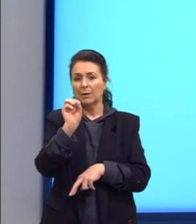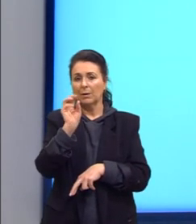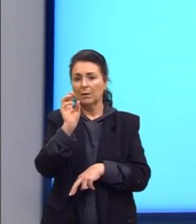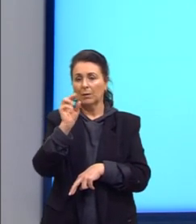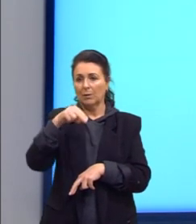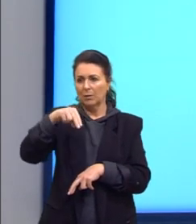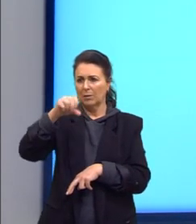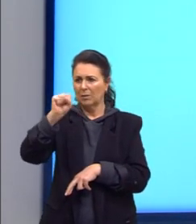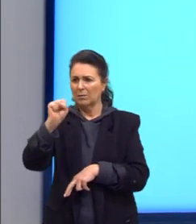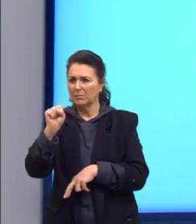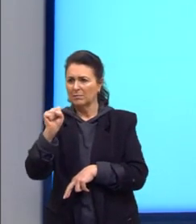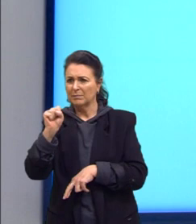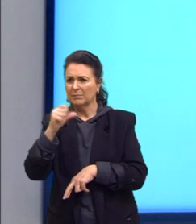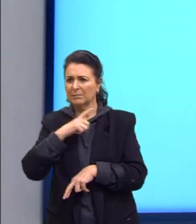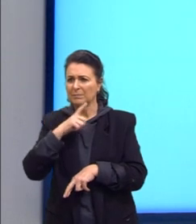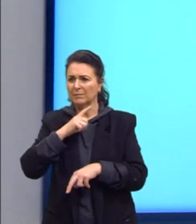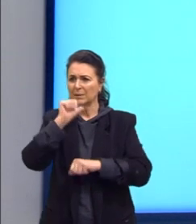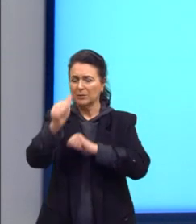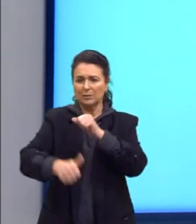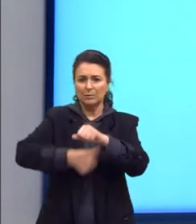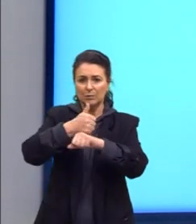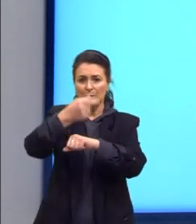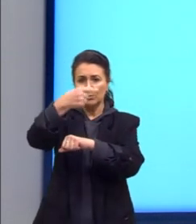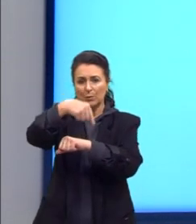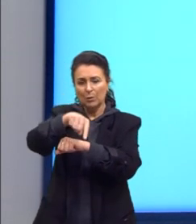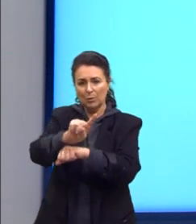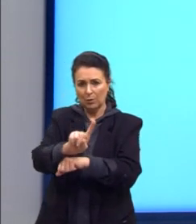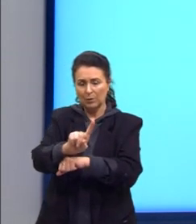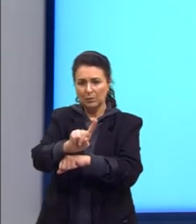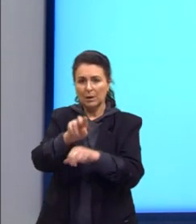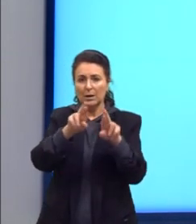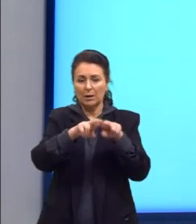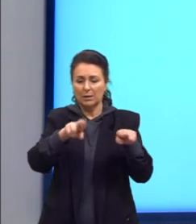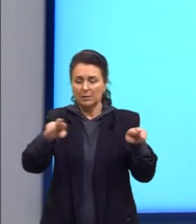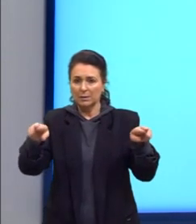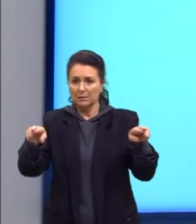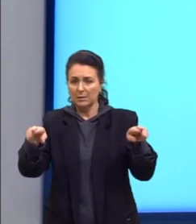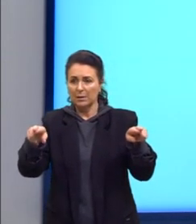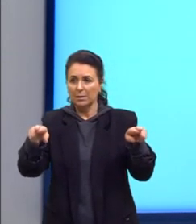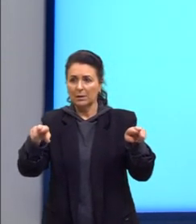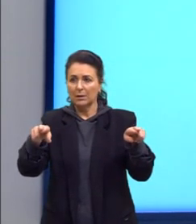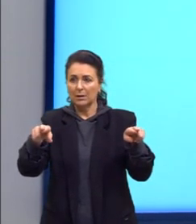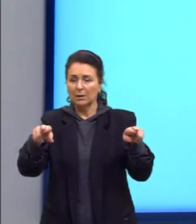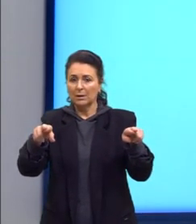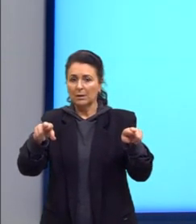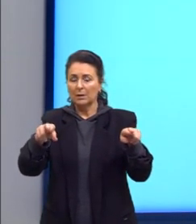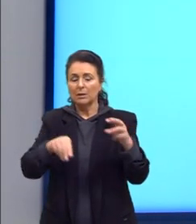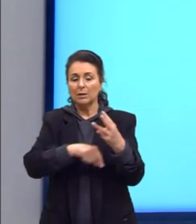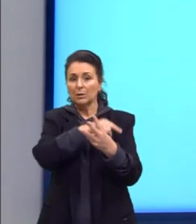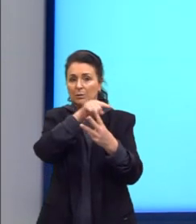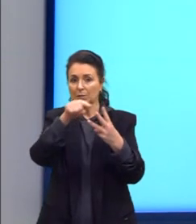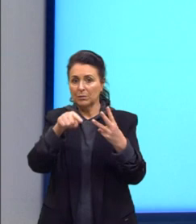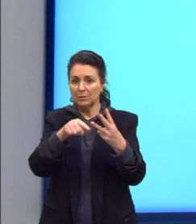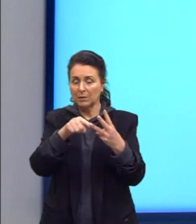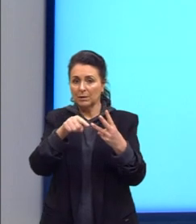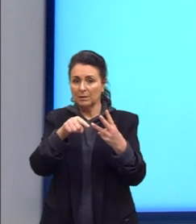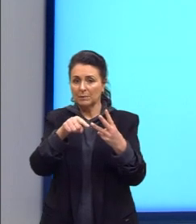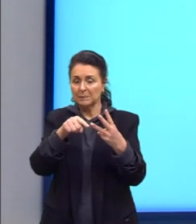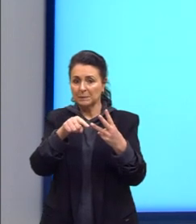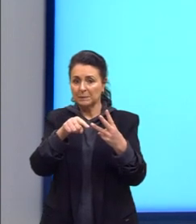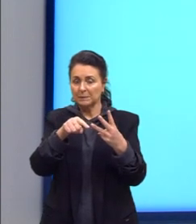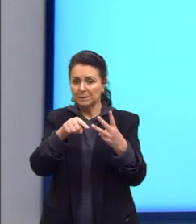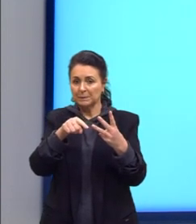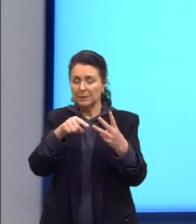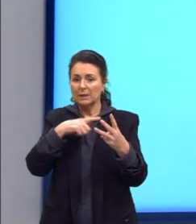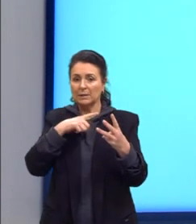substituir por um novo novo uma nova resistência na equivalente Tá e agora esses três aqui eles estão